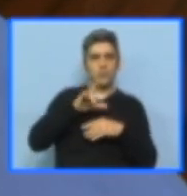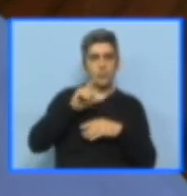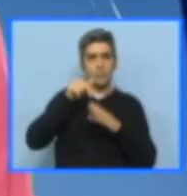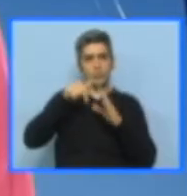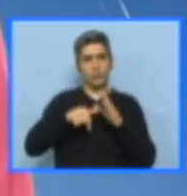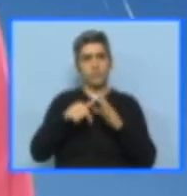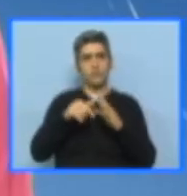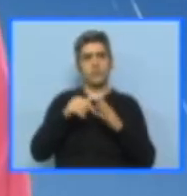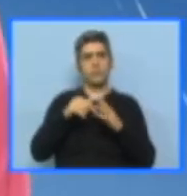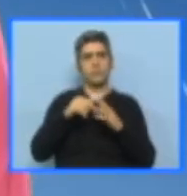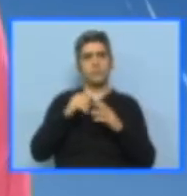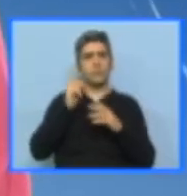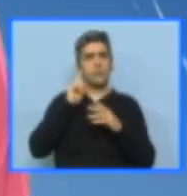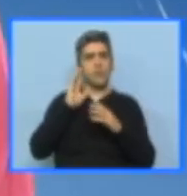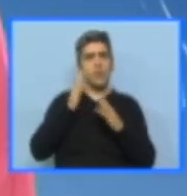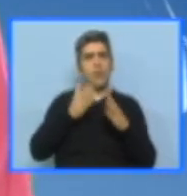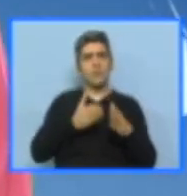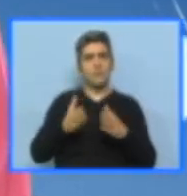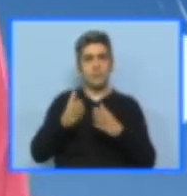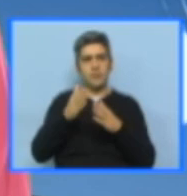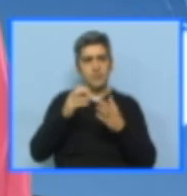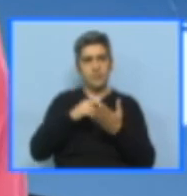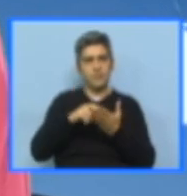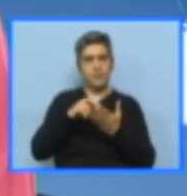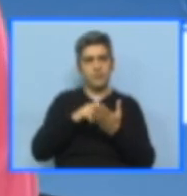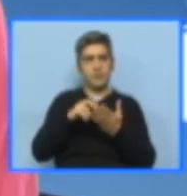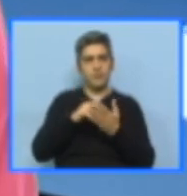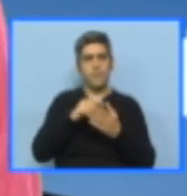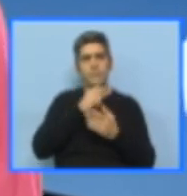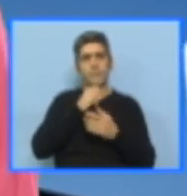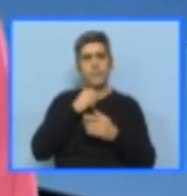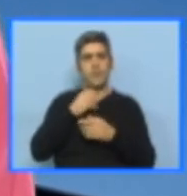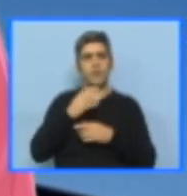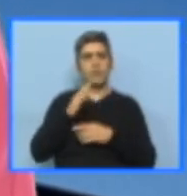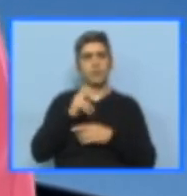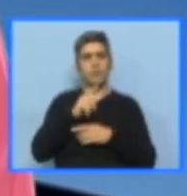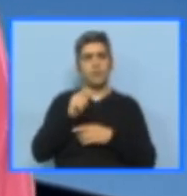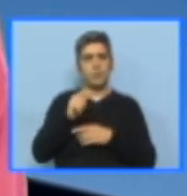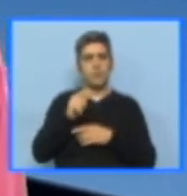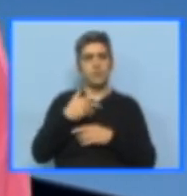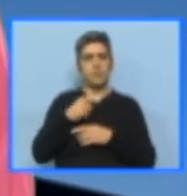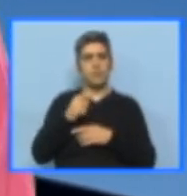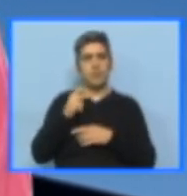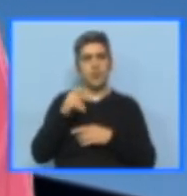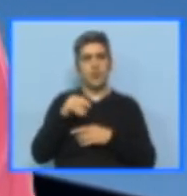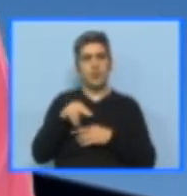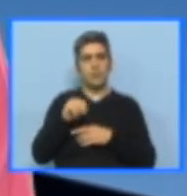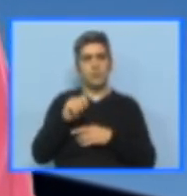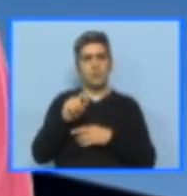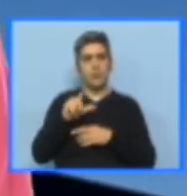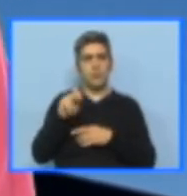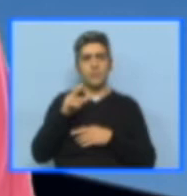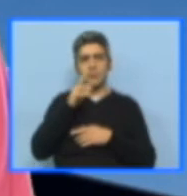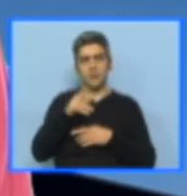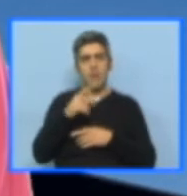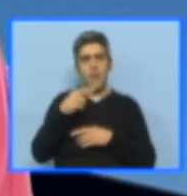Sul, em que se valoriza o caminho pelo caminho. O padre Jorge Anselmo, que é uma das personagens deste livro, dizia